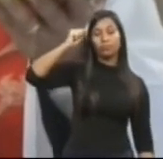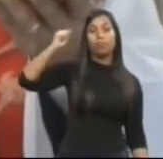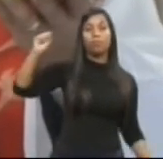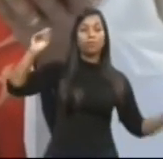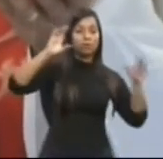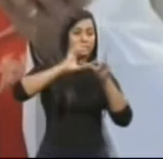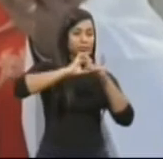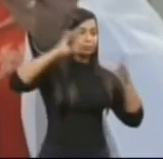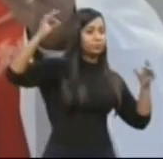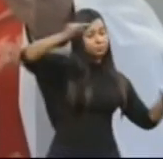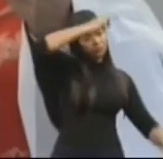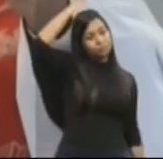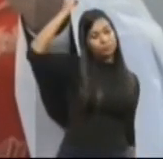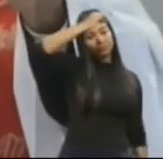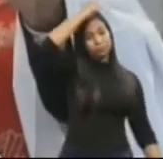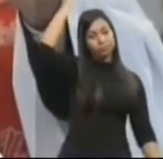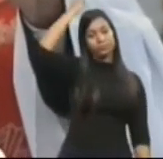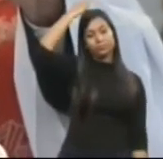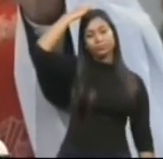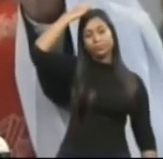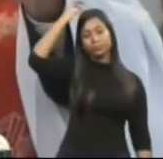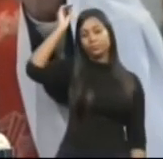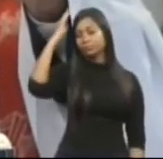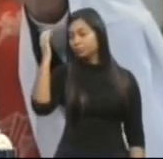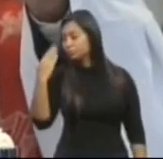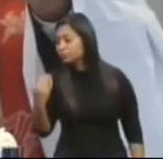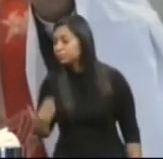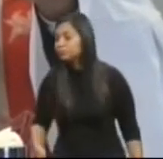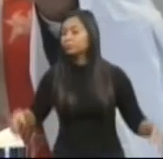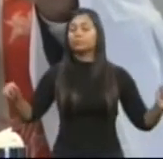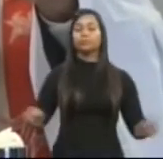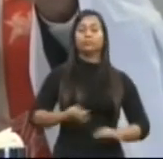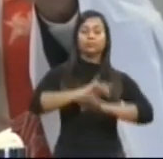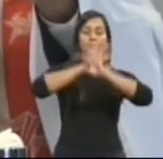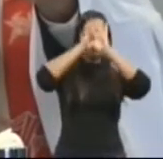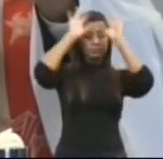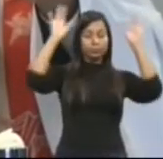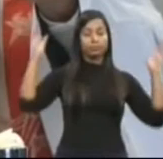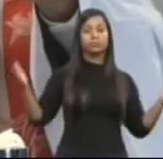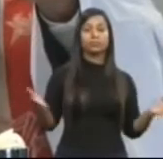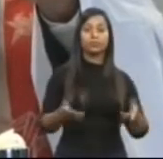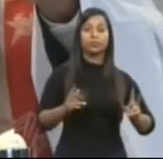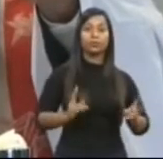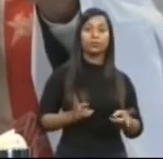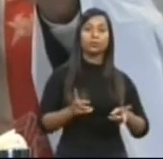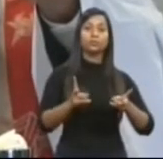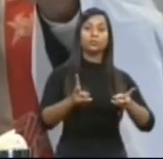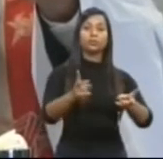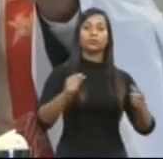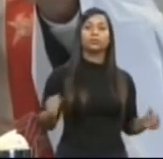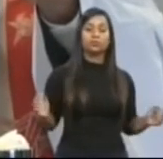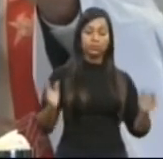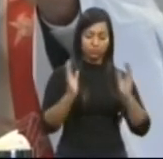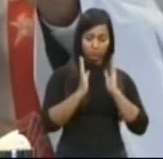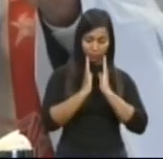Todo-Poderoso, na unidade do Espírito Santo, toda honra e toda glória, agora